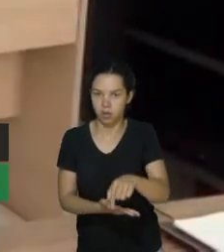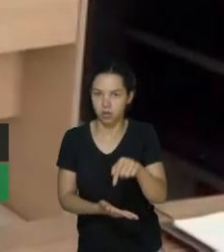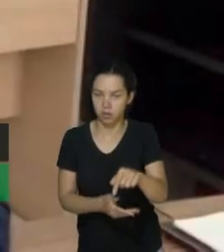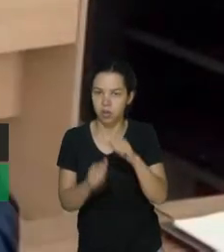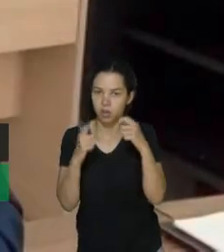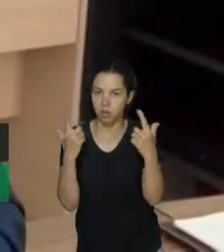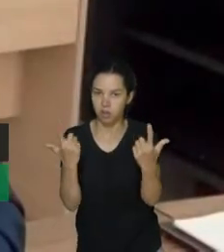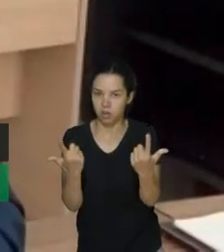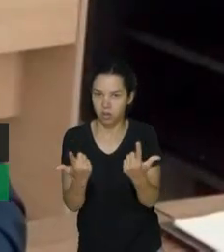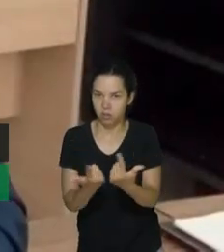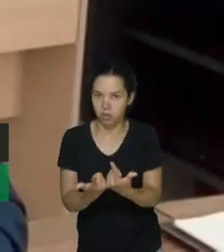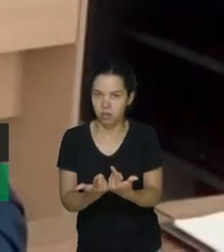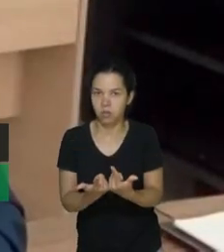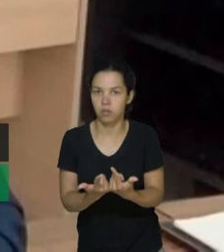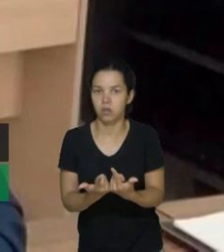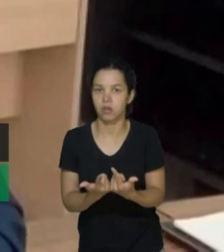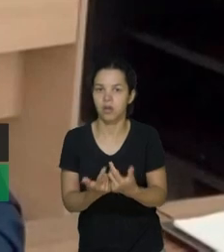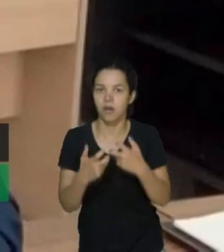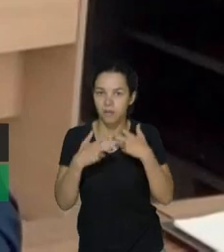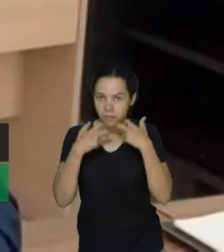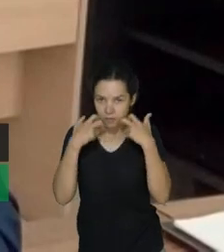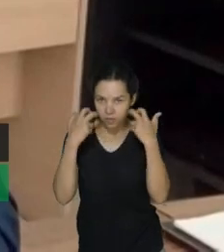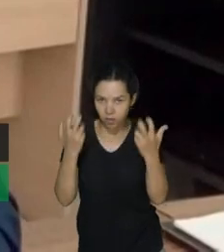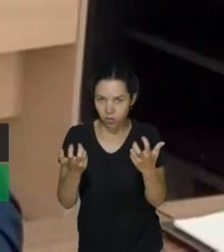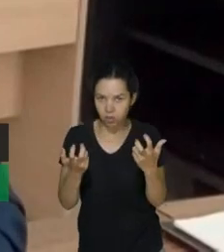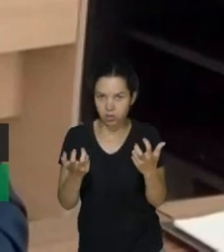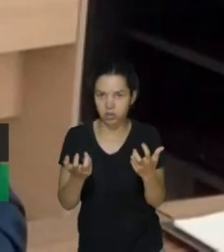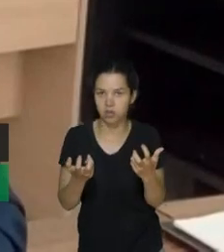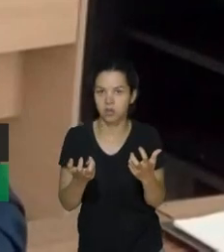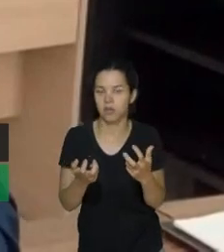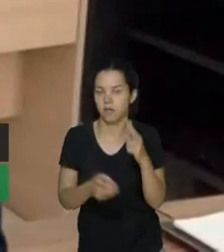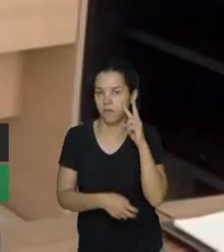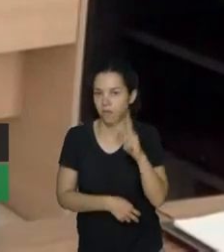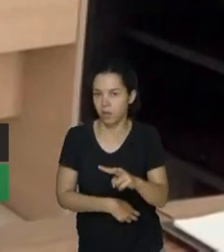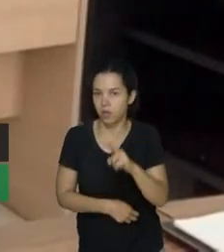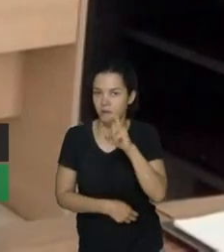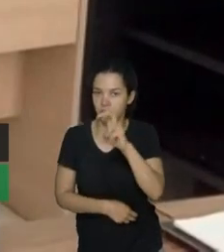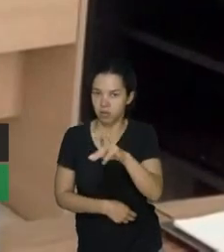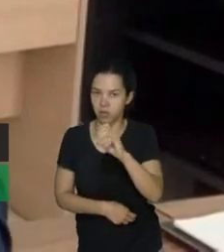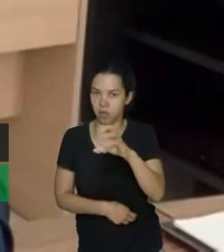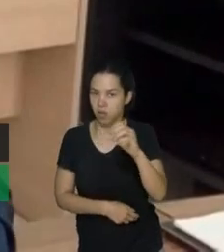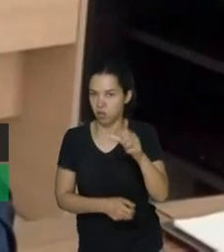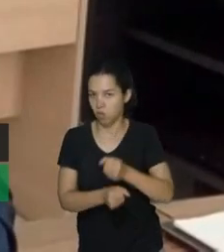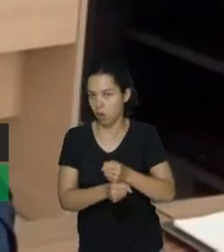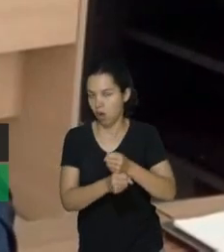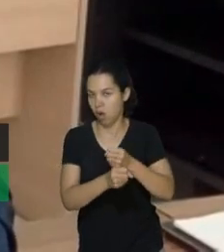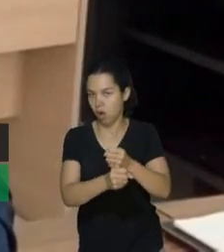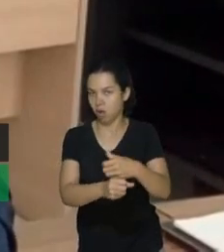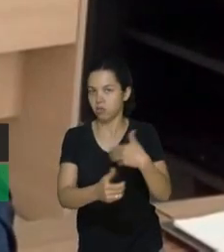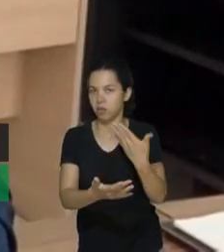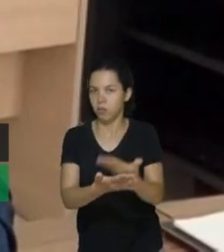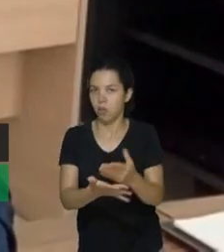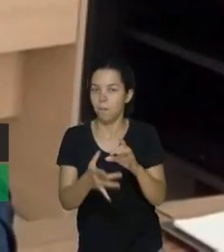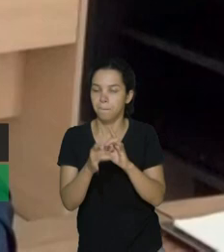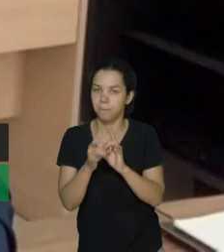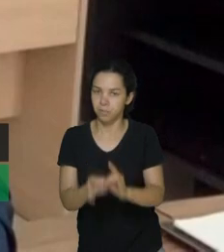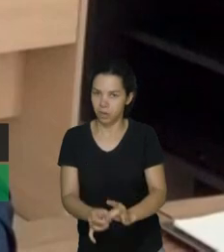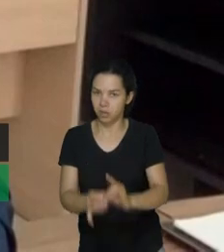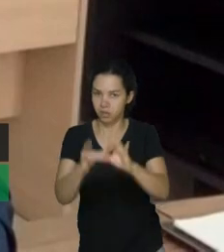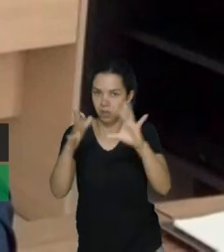desta casa a minha vergonha em ver que 500 e poucos anos depois da independência do